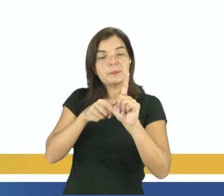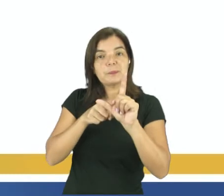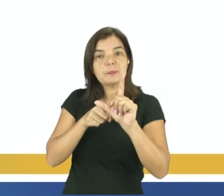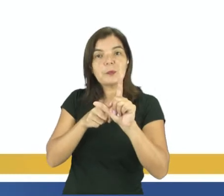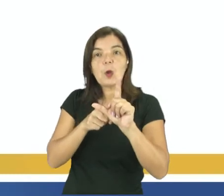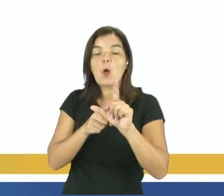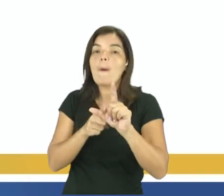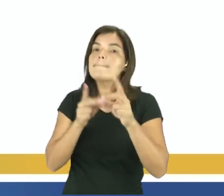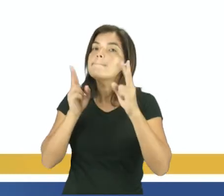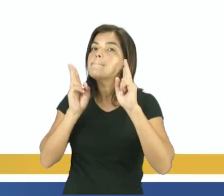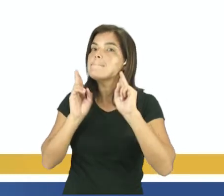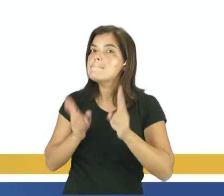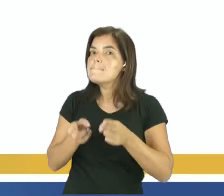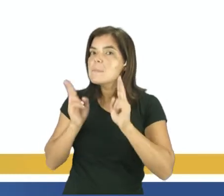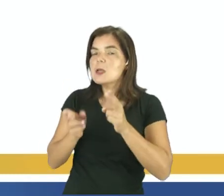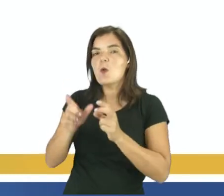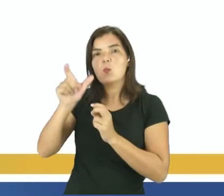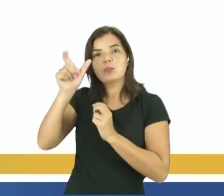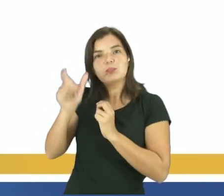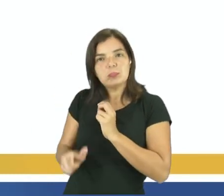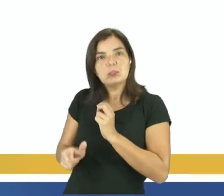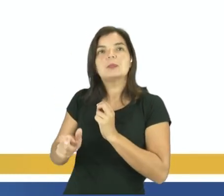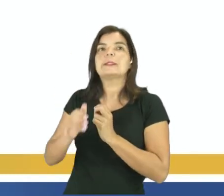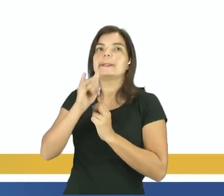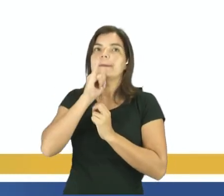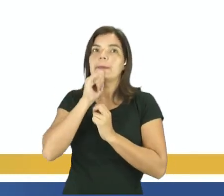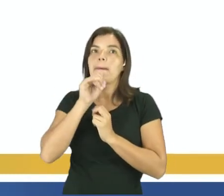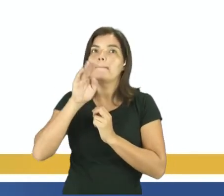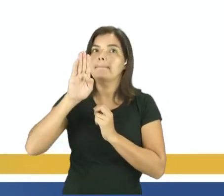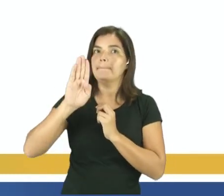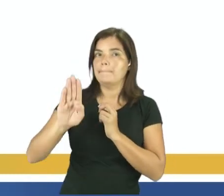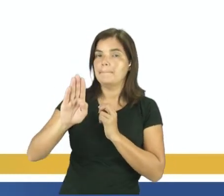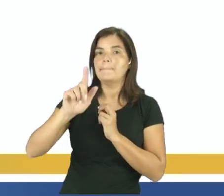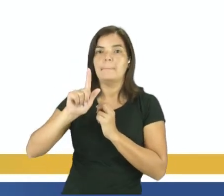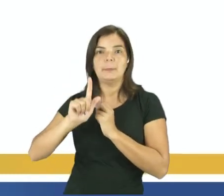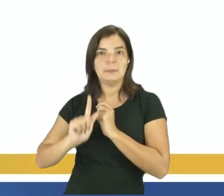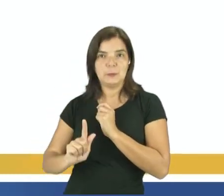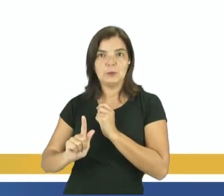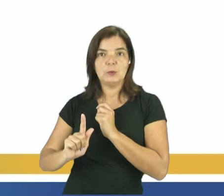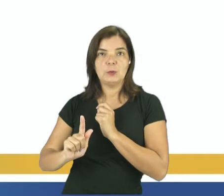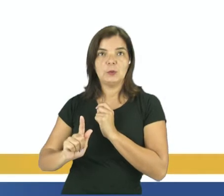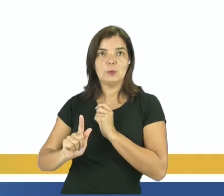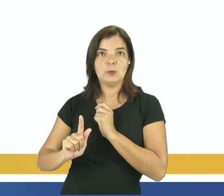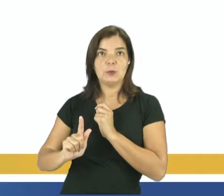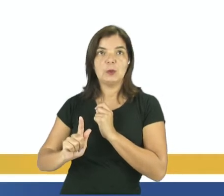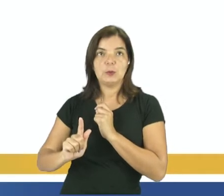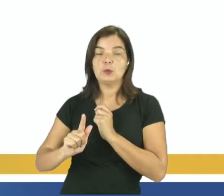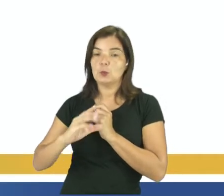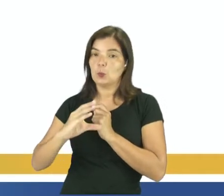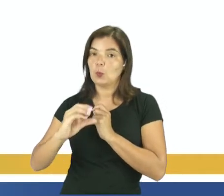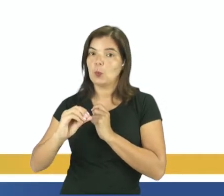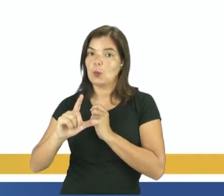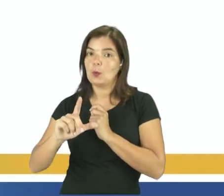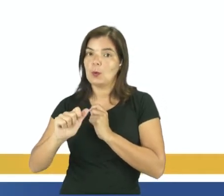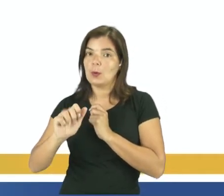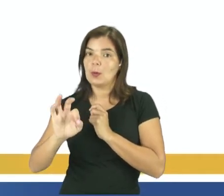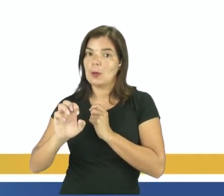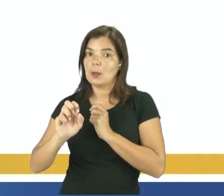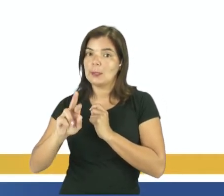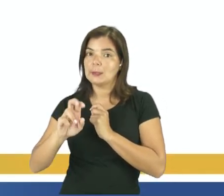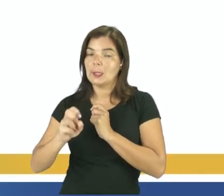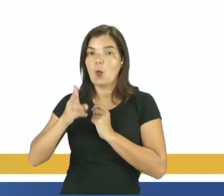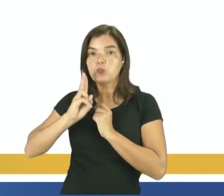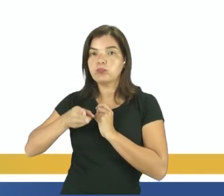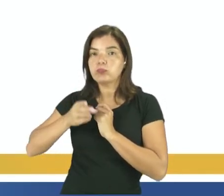mesmo lado da transversal. Então, por exemplo, B e G são ângulos colaterais, porque eles estão no